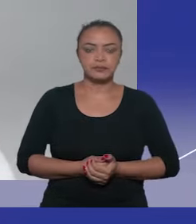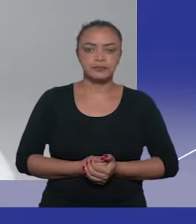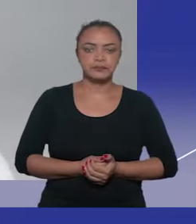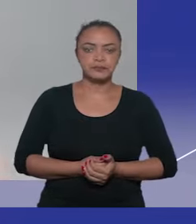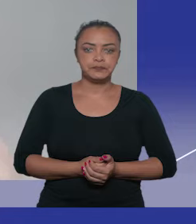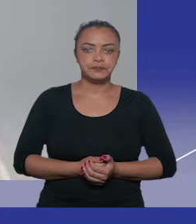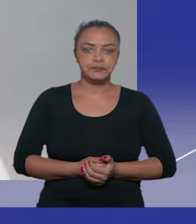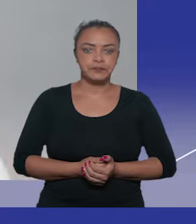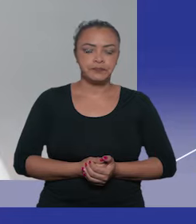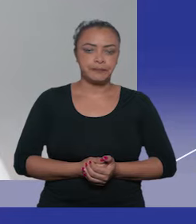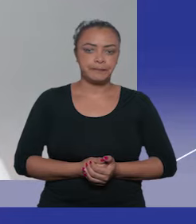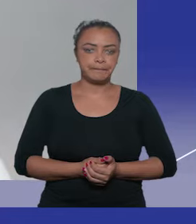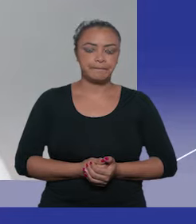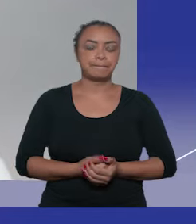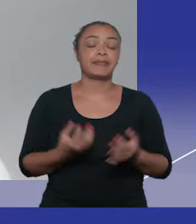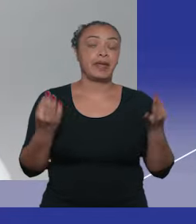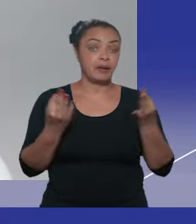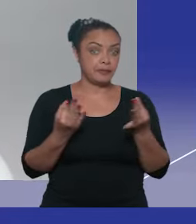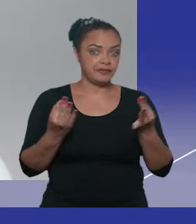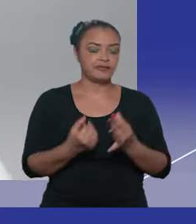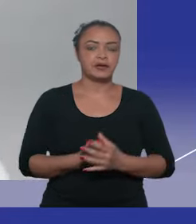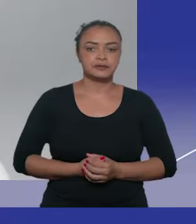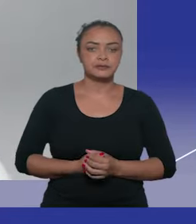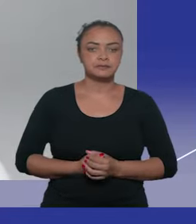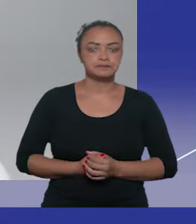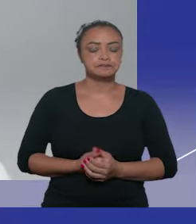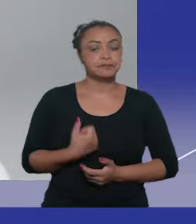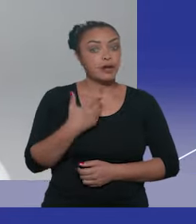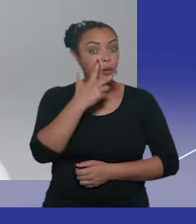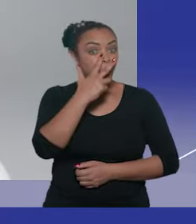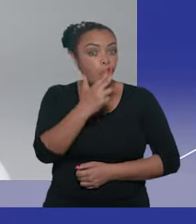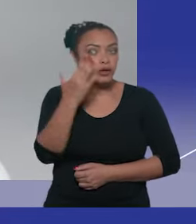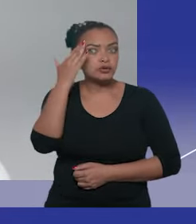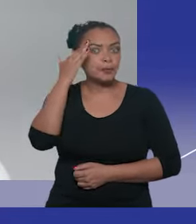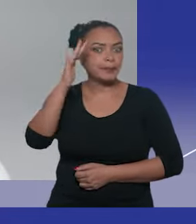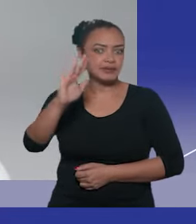construir efetivamente essa carteira de investimentos global?